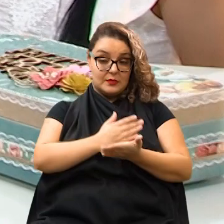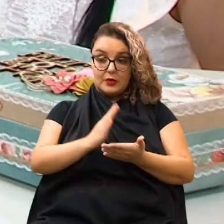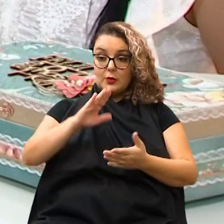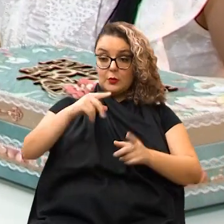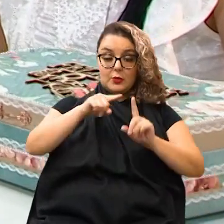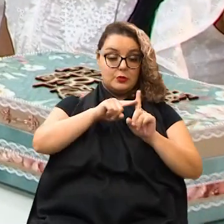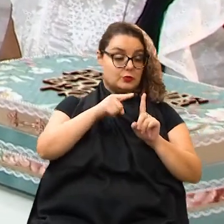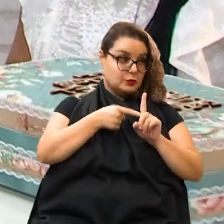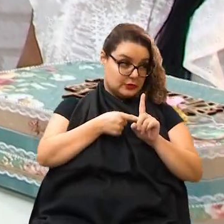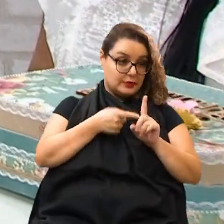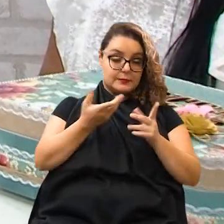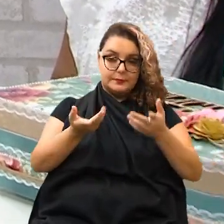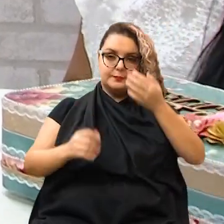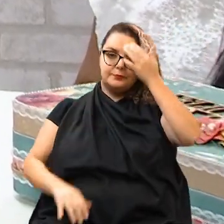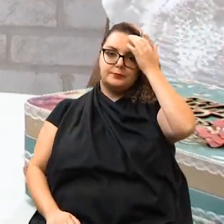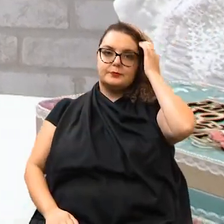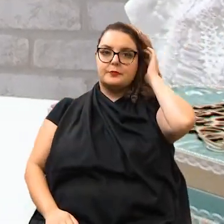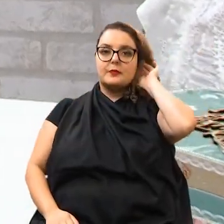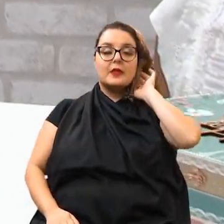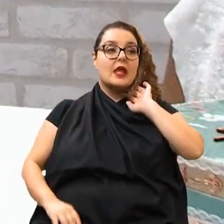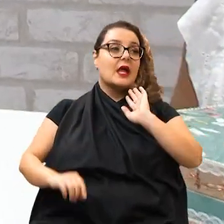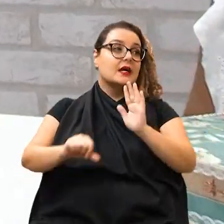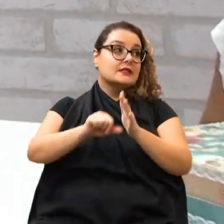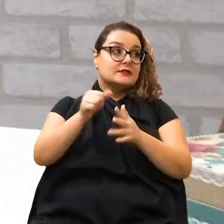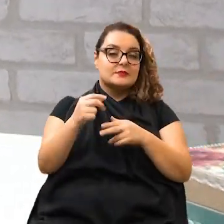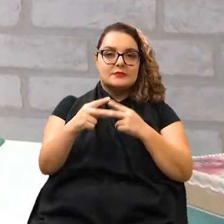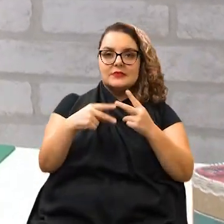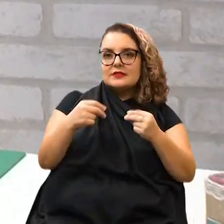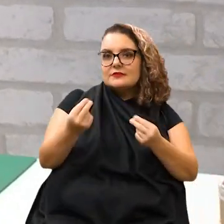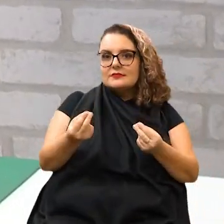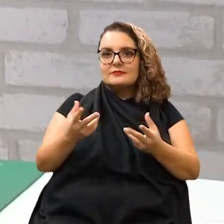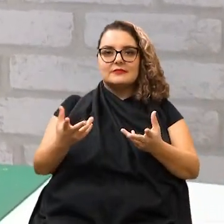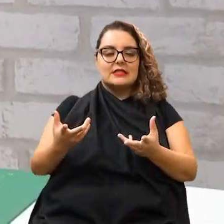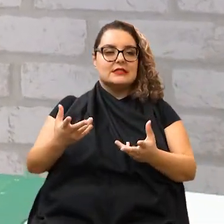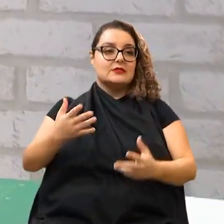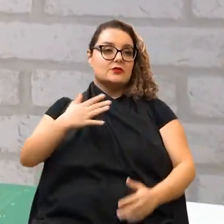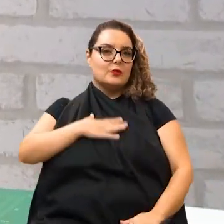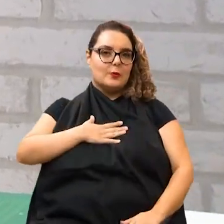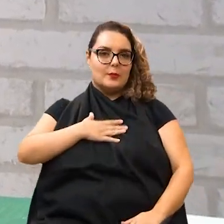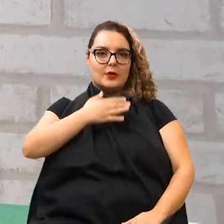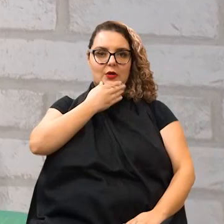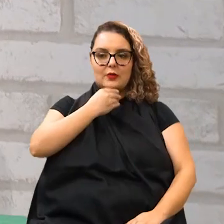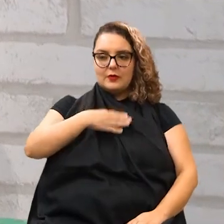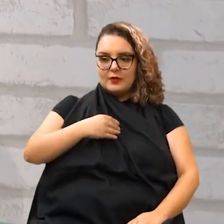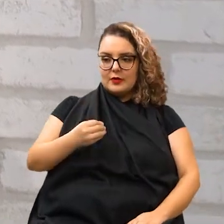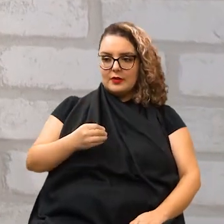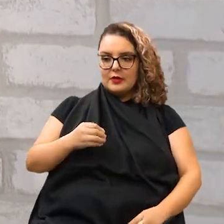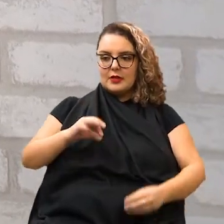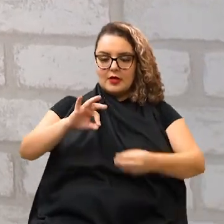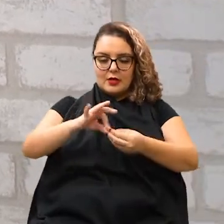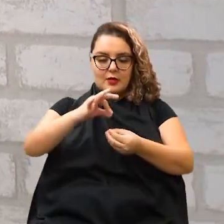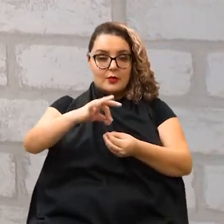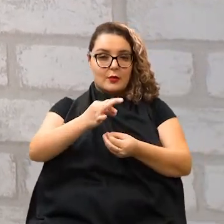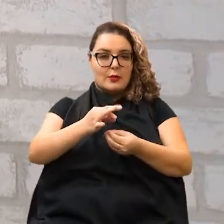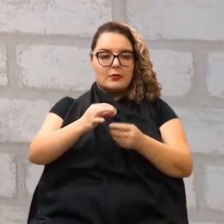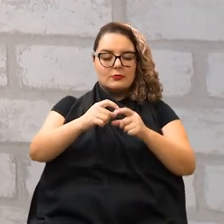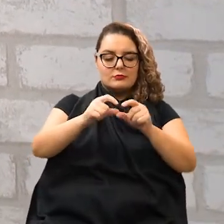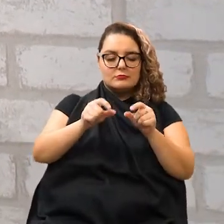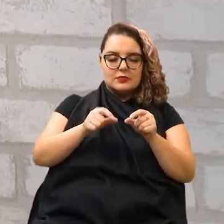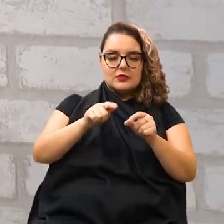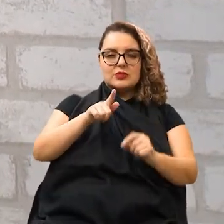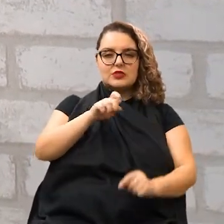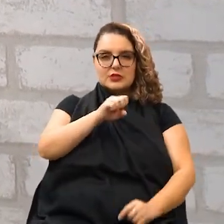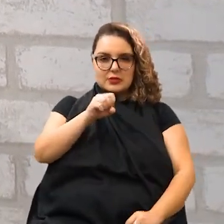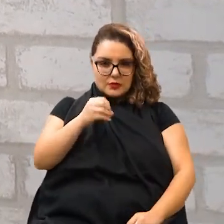eu comecei quando eu engravidei. Então, foi fazendo as primeiras lembrancinhas de nascimento do meu filho. Eu lembro que era um ponto cruz com uma pecinha